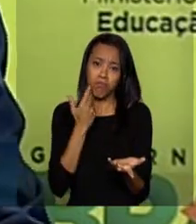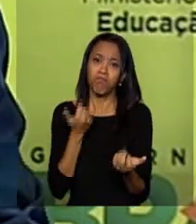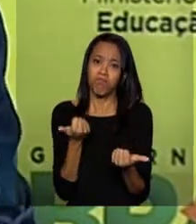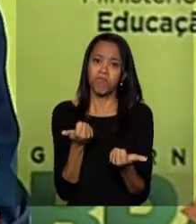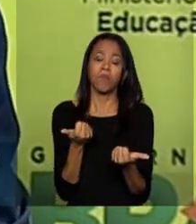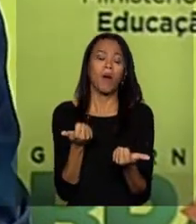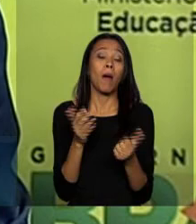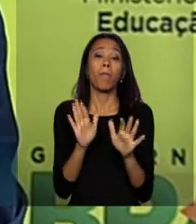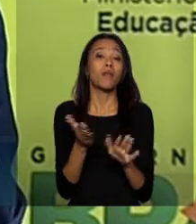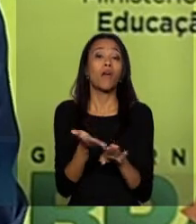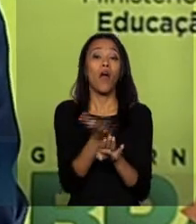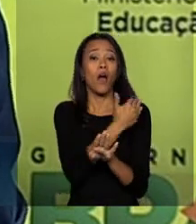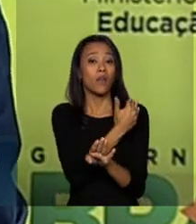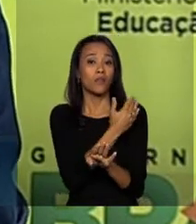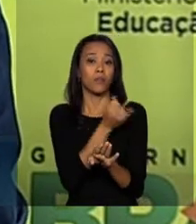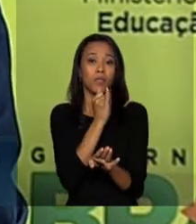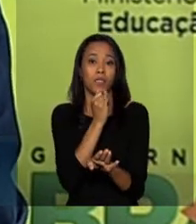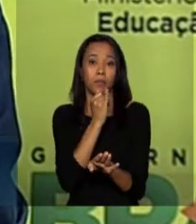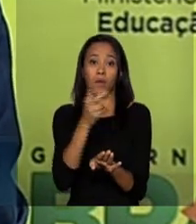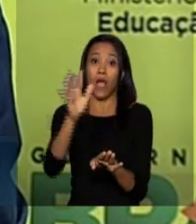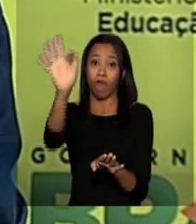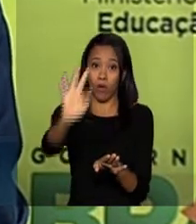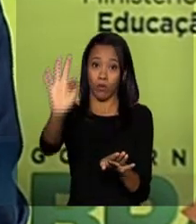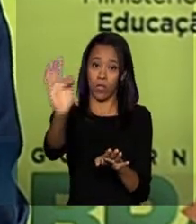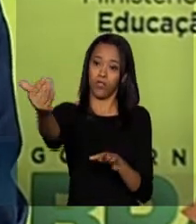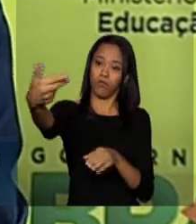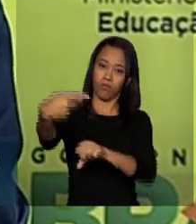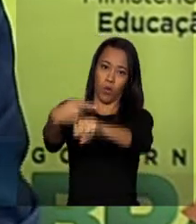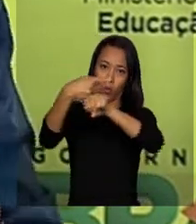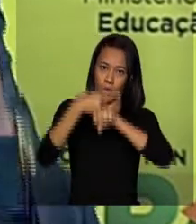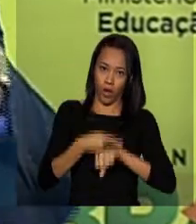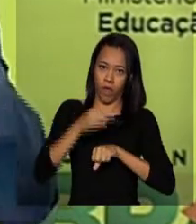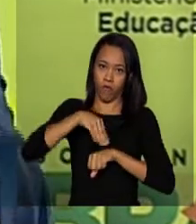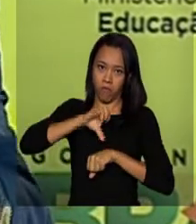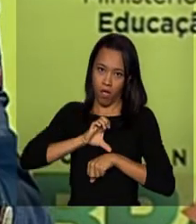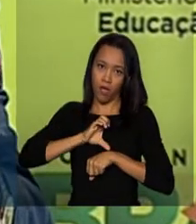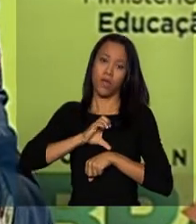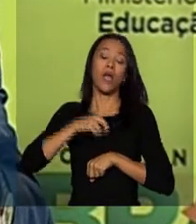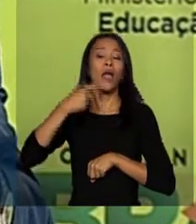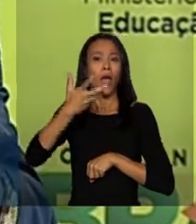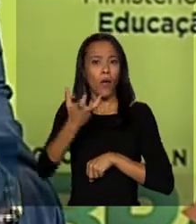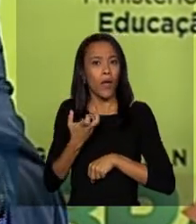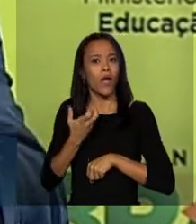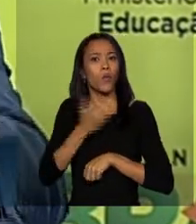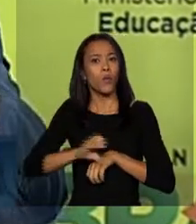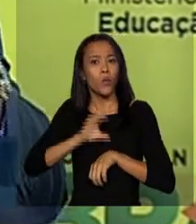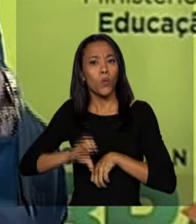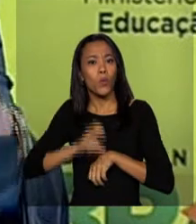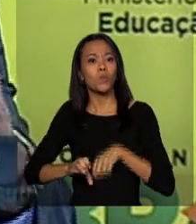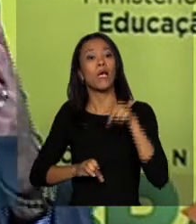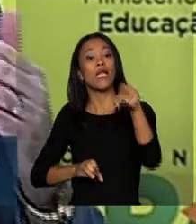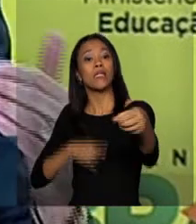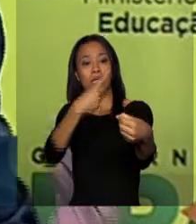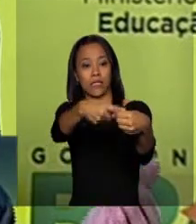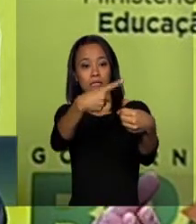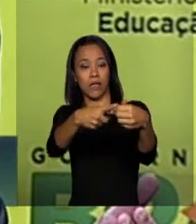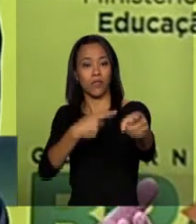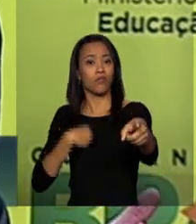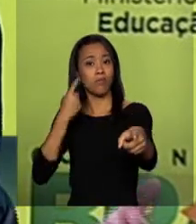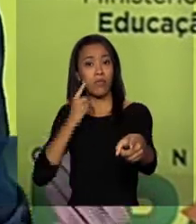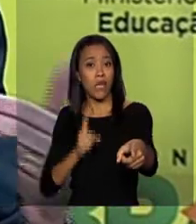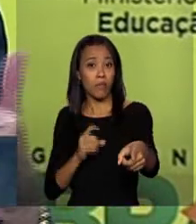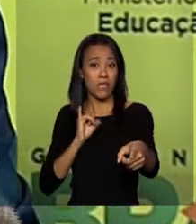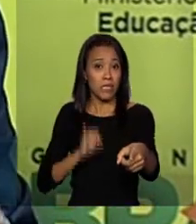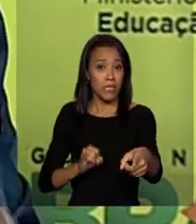era anteriormente. Já chegava aqui a instituição e dizia, olha, eu quero fazer um curso em tal cidade. Não havia uma demanda por parte